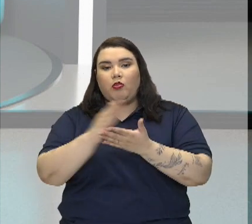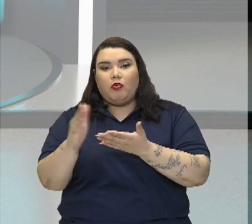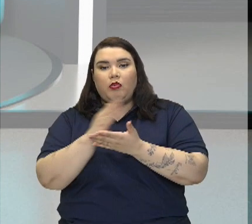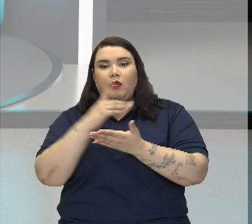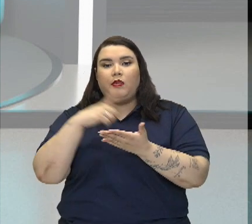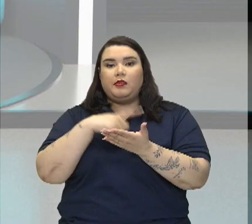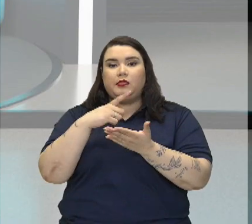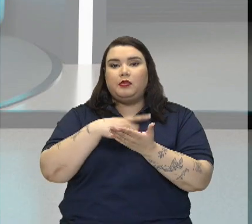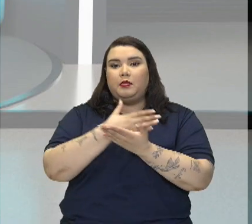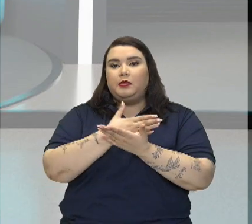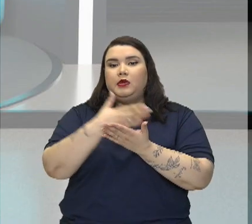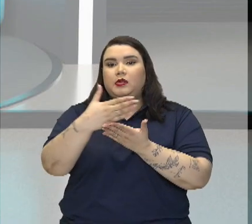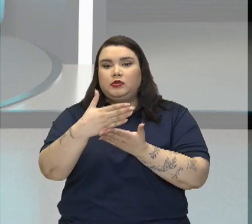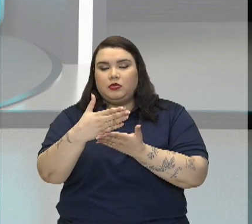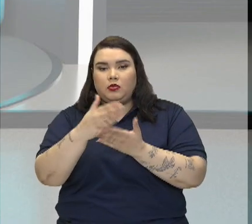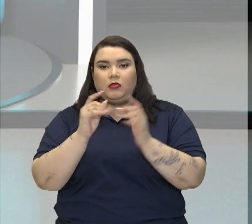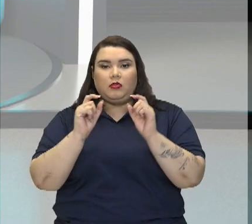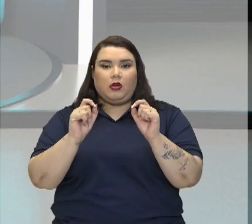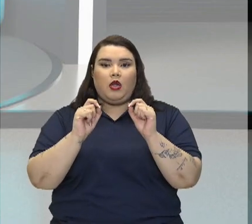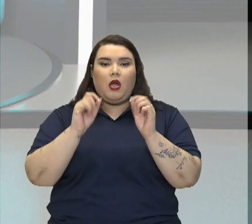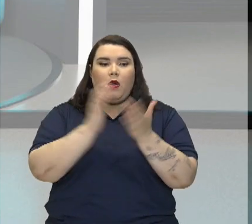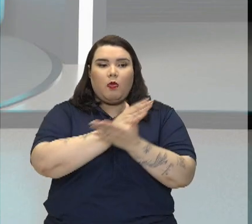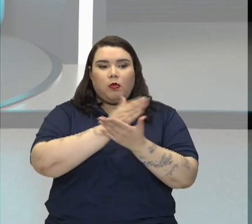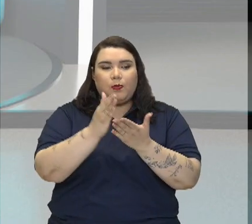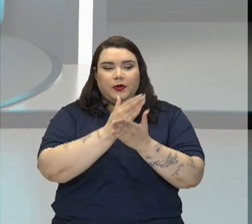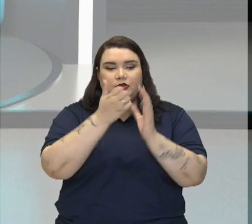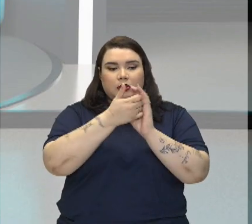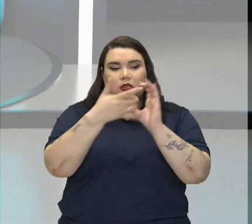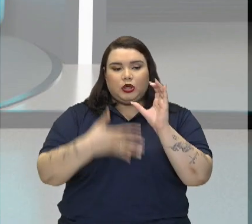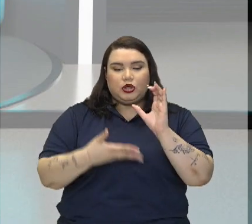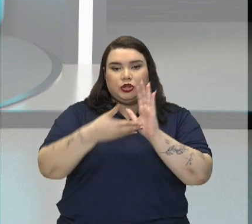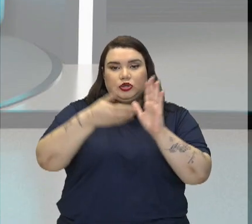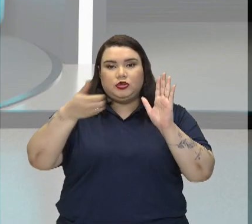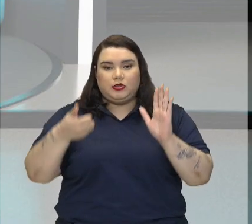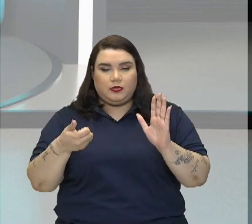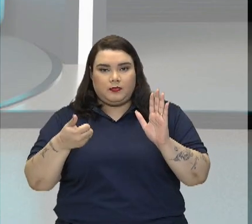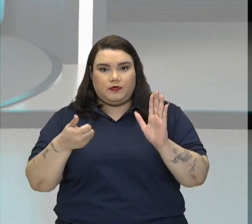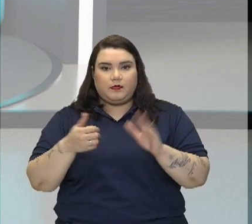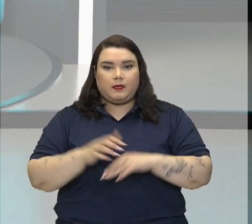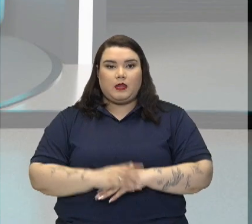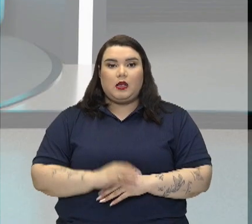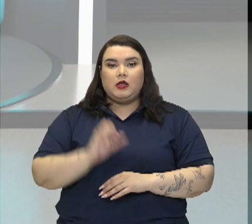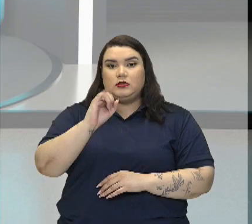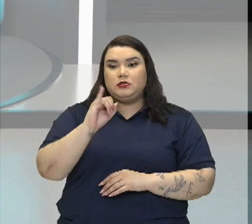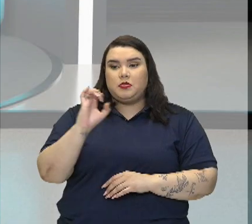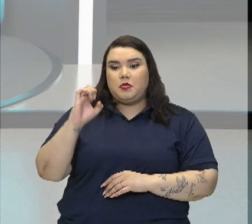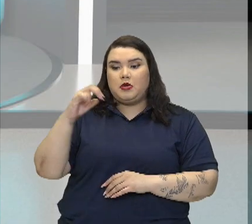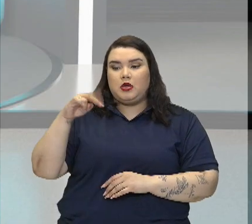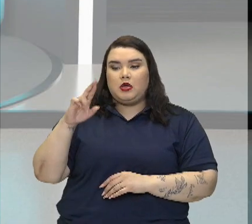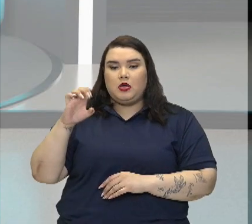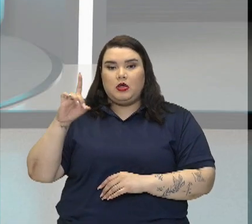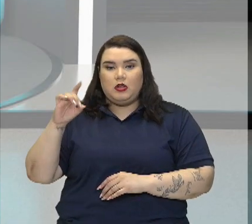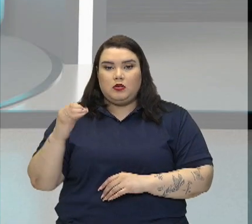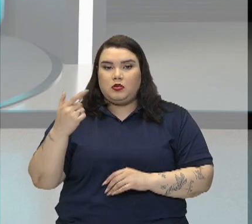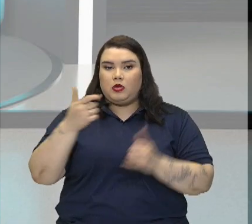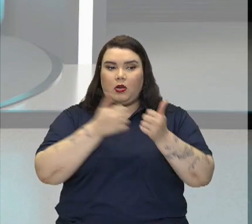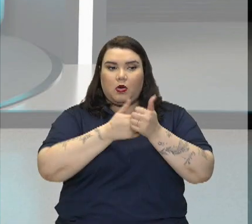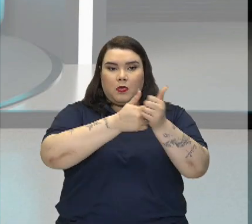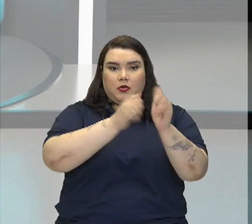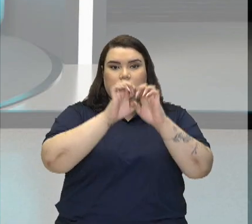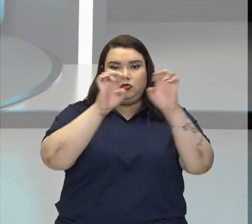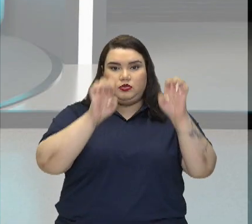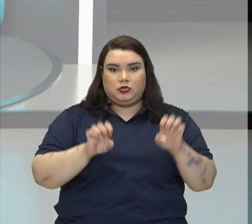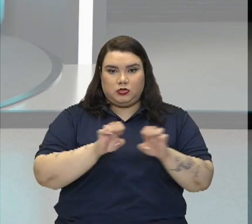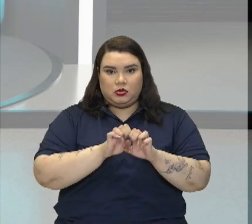que subtraem alguns dos elementos. Quando o enredo não segue estrutura padrão, ele é chamado